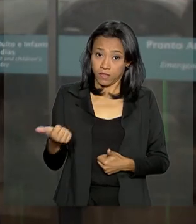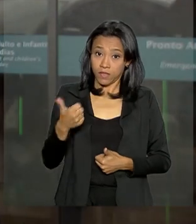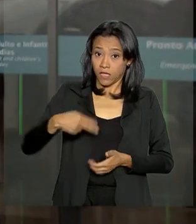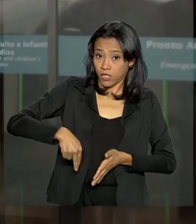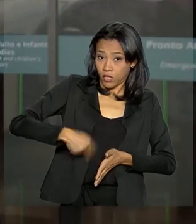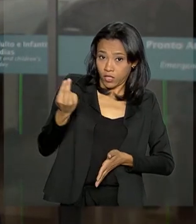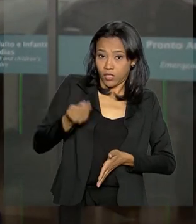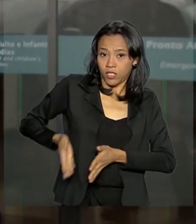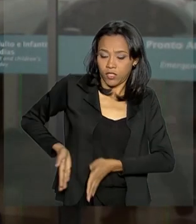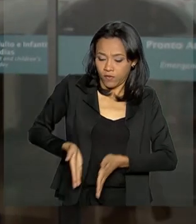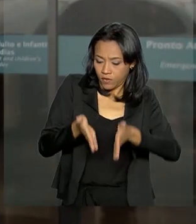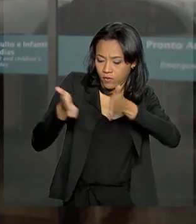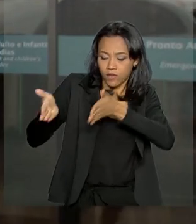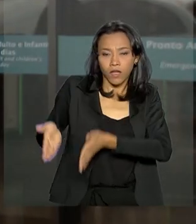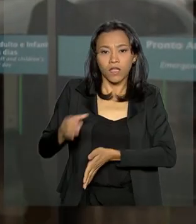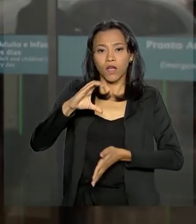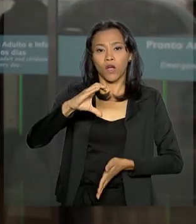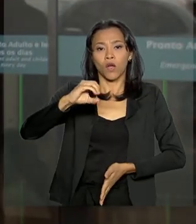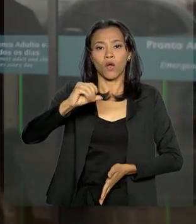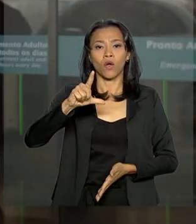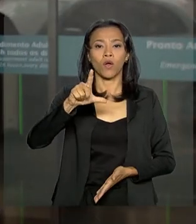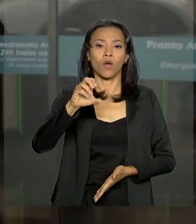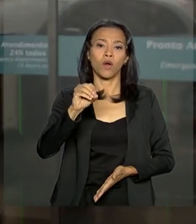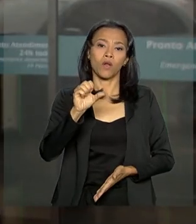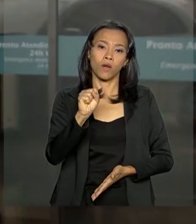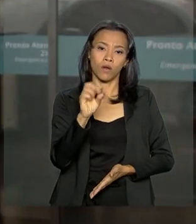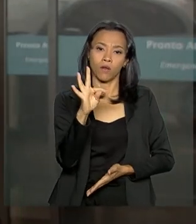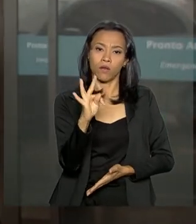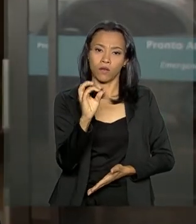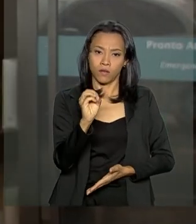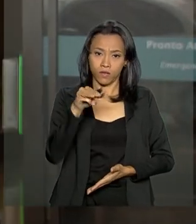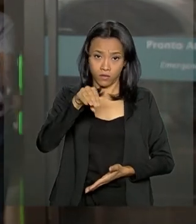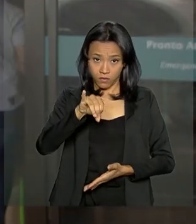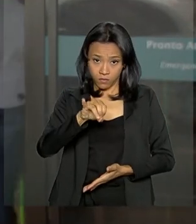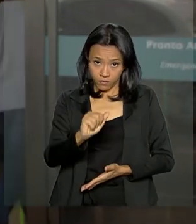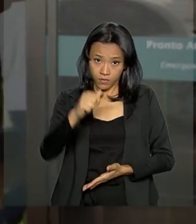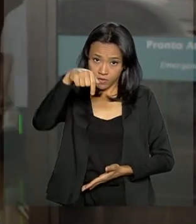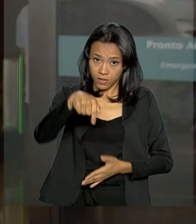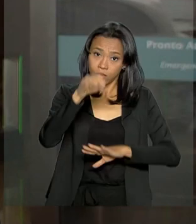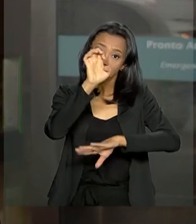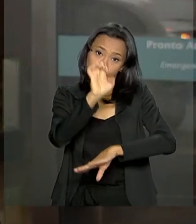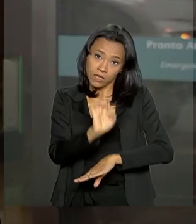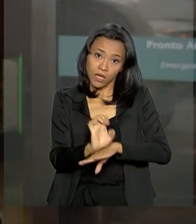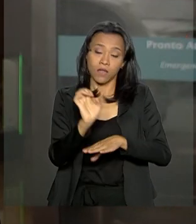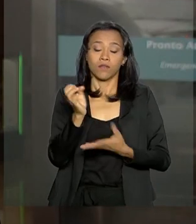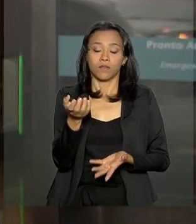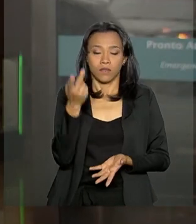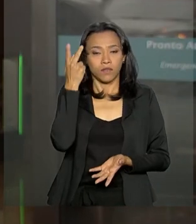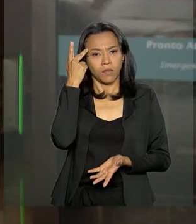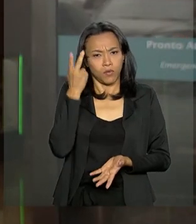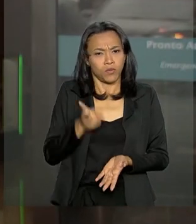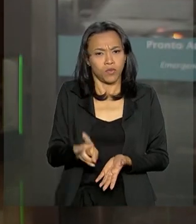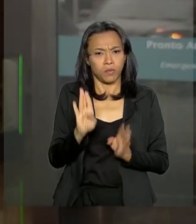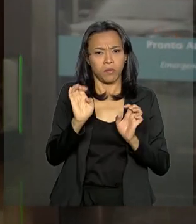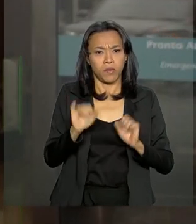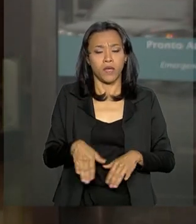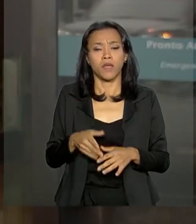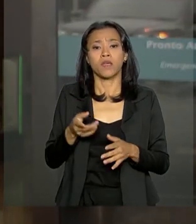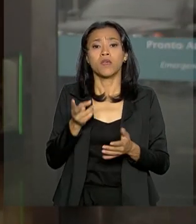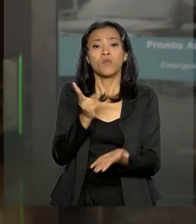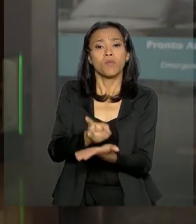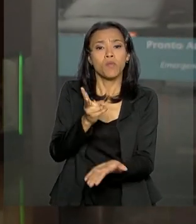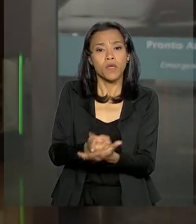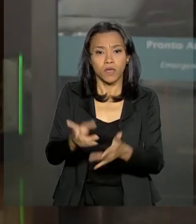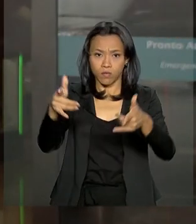retirada da bolsa de colostomia aqui no Hospital Albert Einstein, na Zona Sul da capital paulista. O presidente segue no mesmo quarto